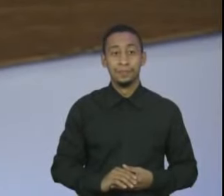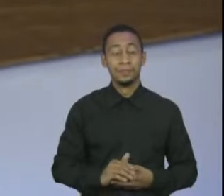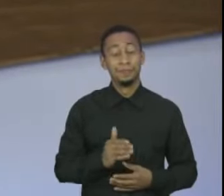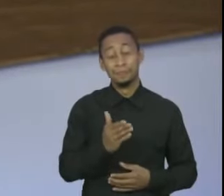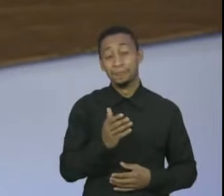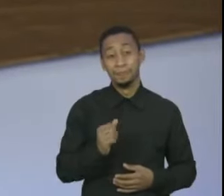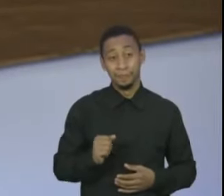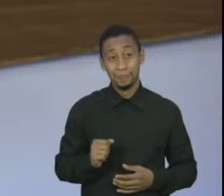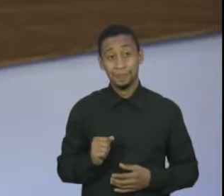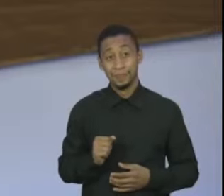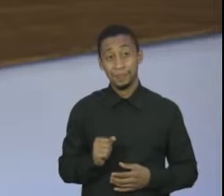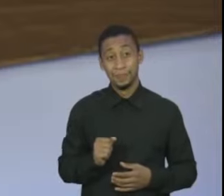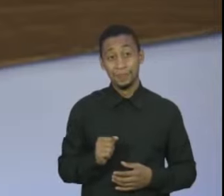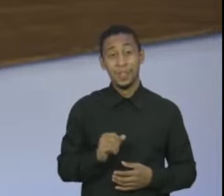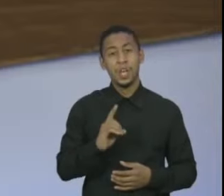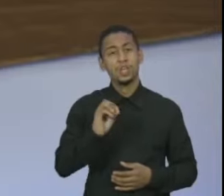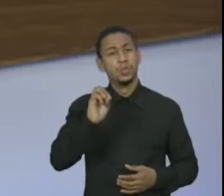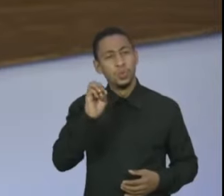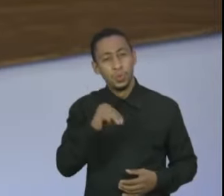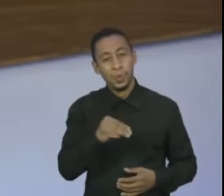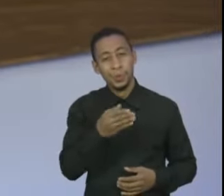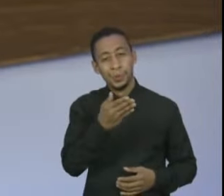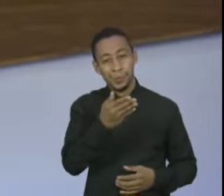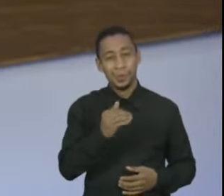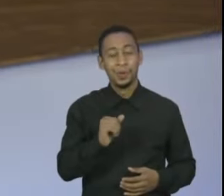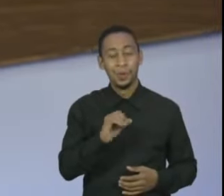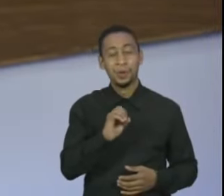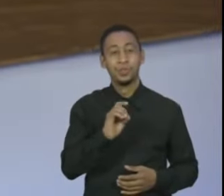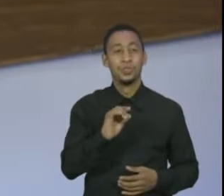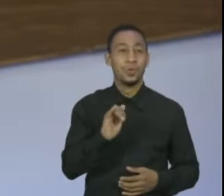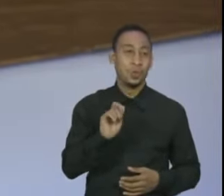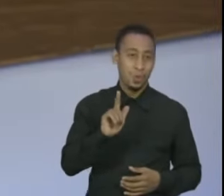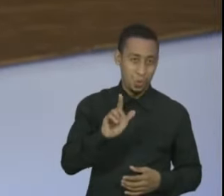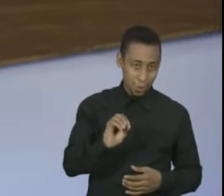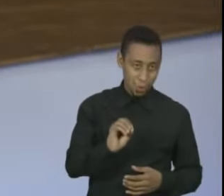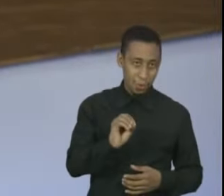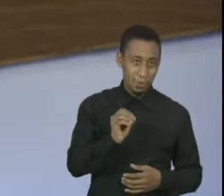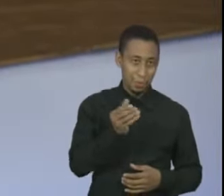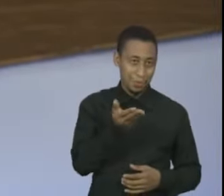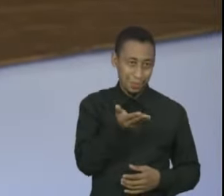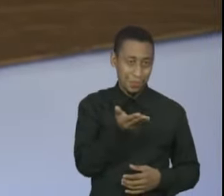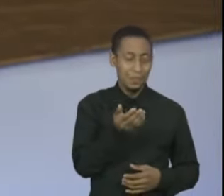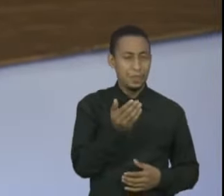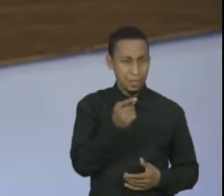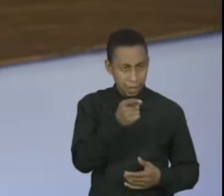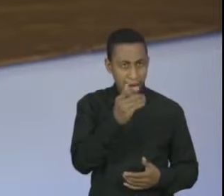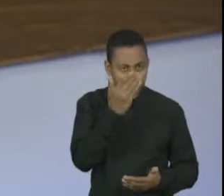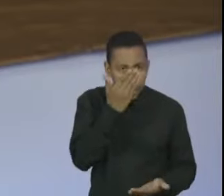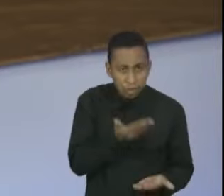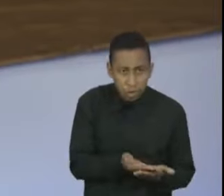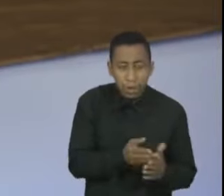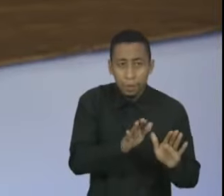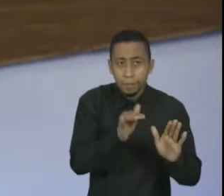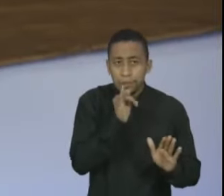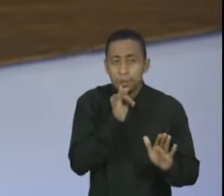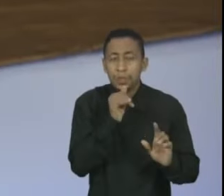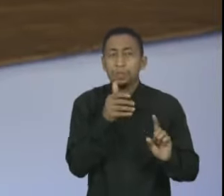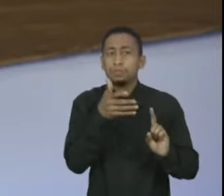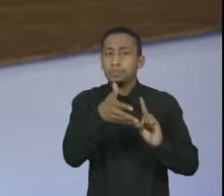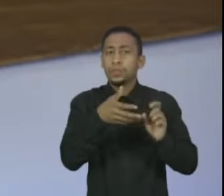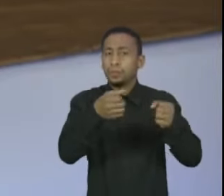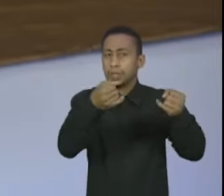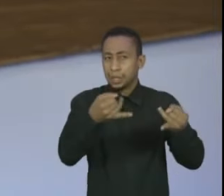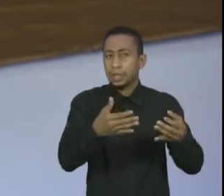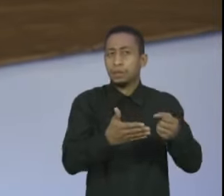o dom de Luan acredita que o senhor tá fazendo uma crítica ao